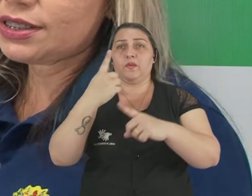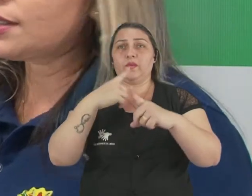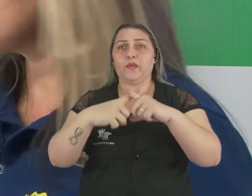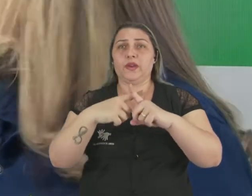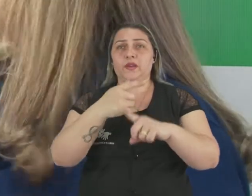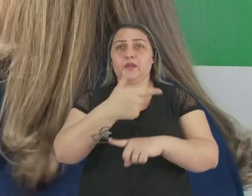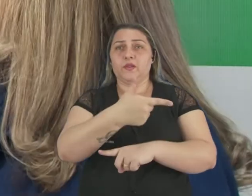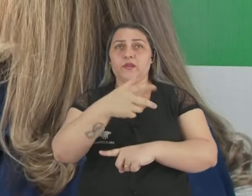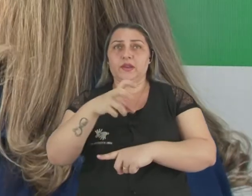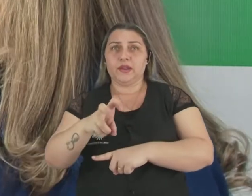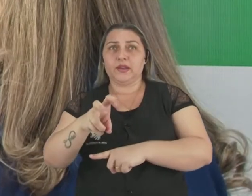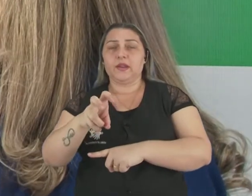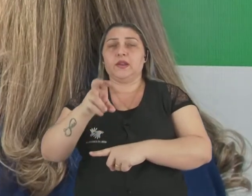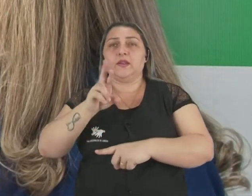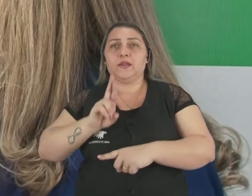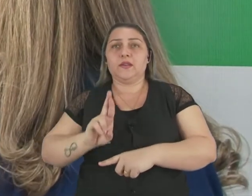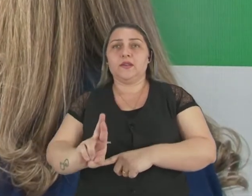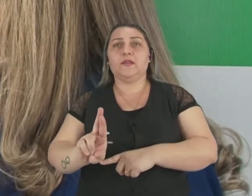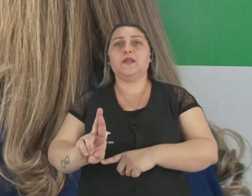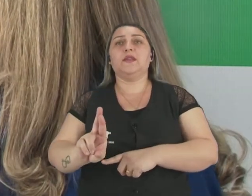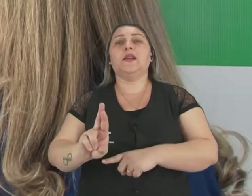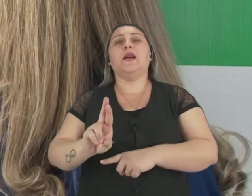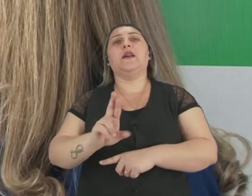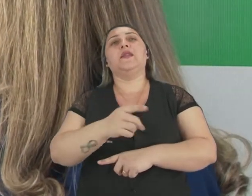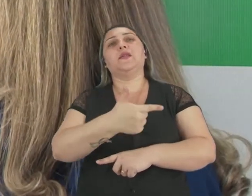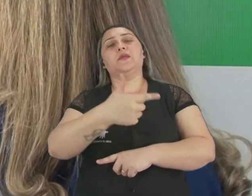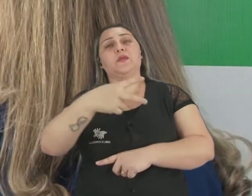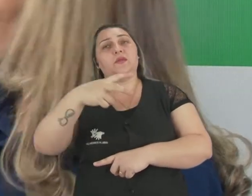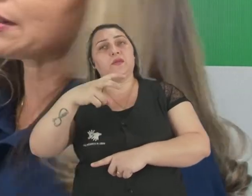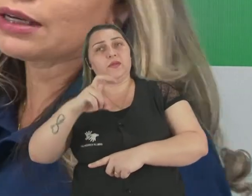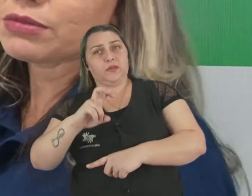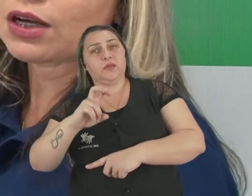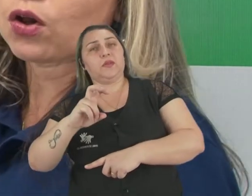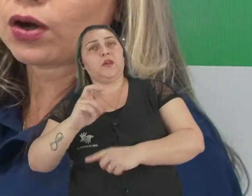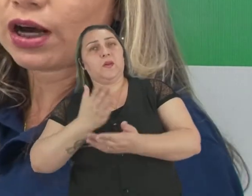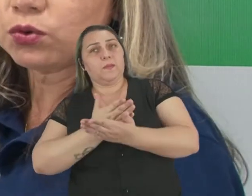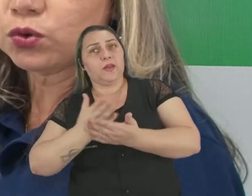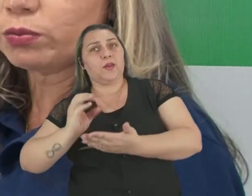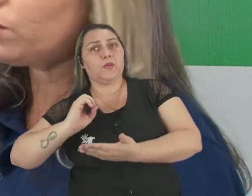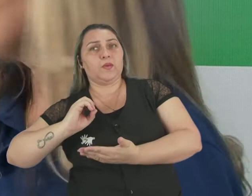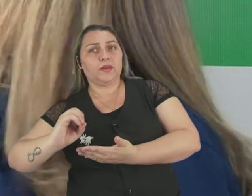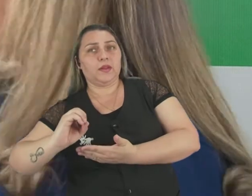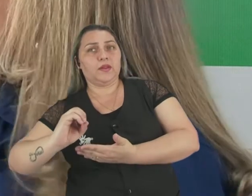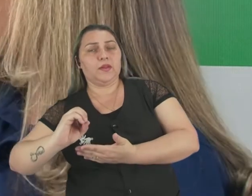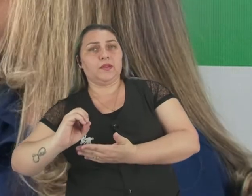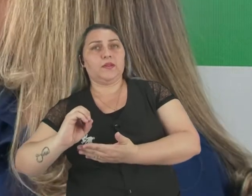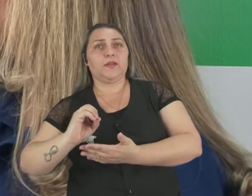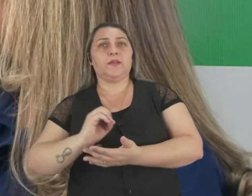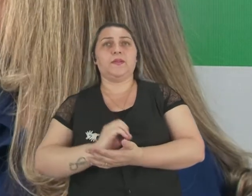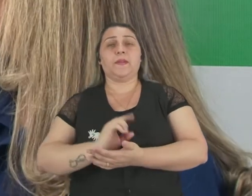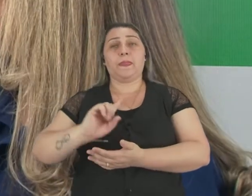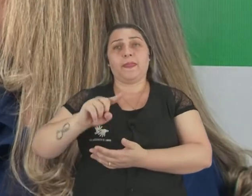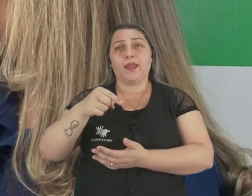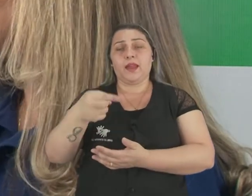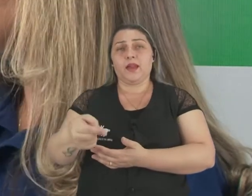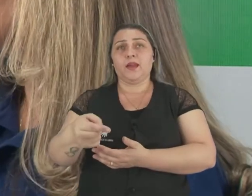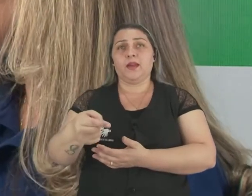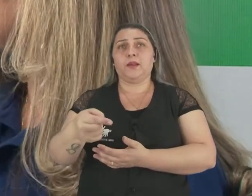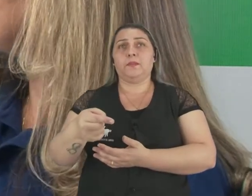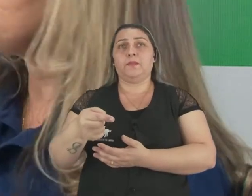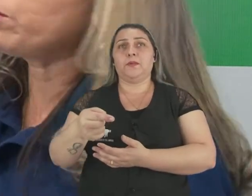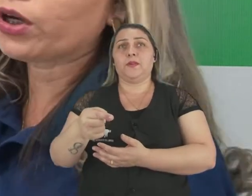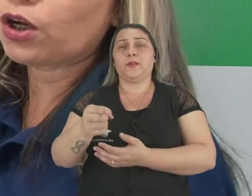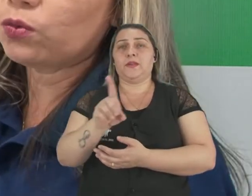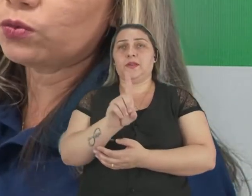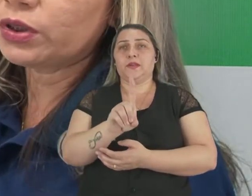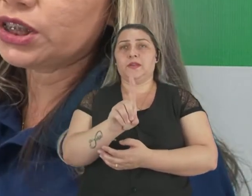o 25, que vai dar 25 mesmo, e nós sabemos que nós começamos a colocar o número a partir da